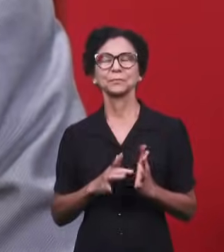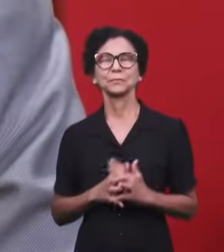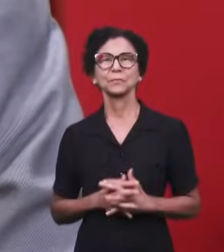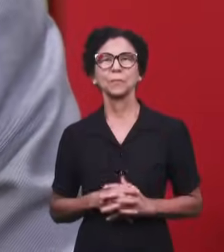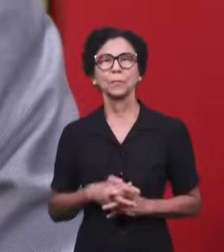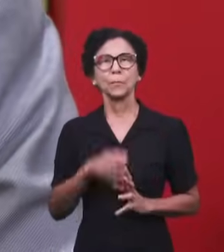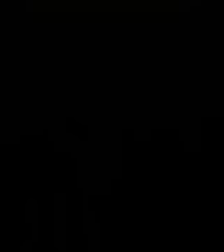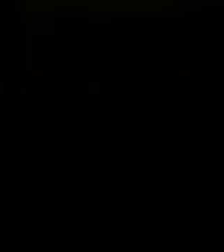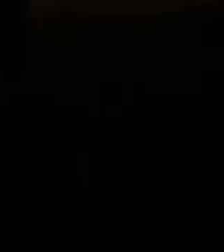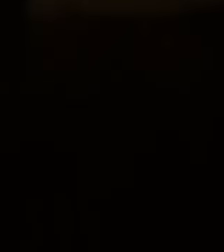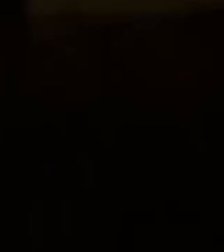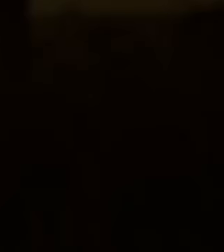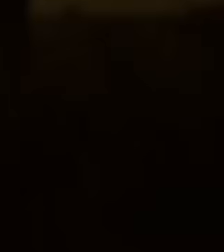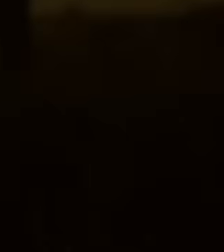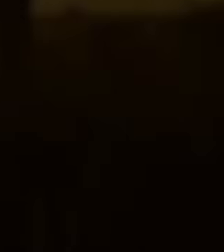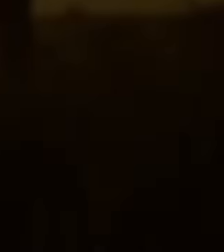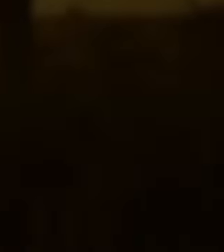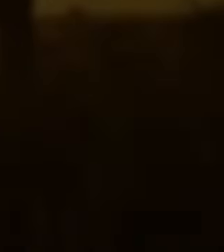paz do Senhor Jesus.